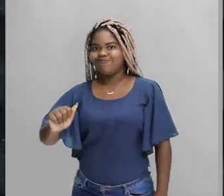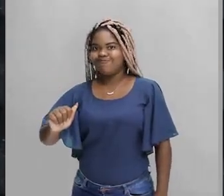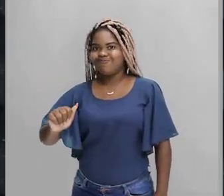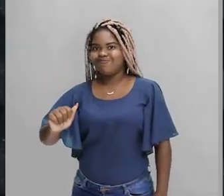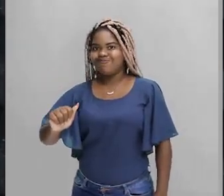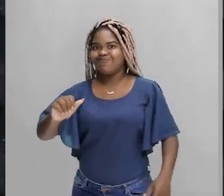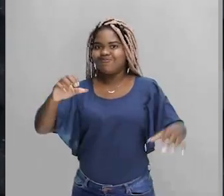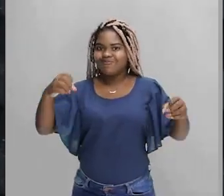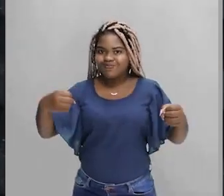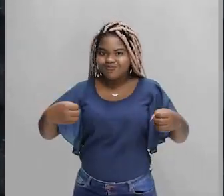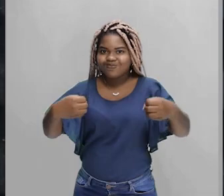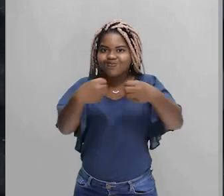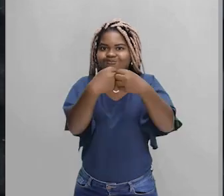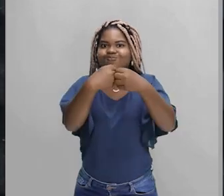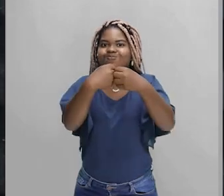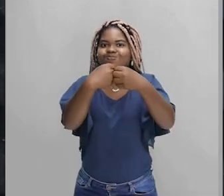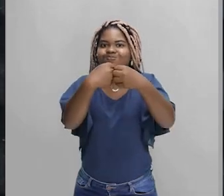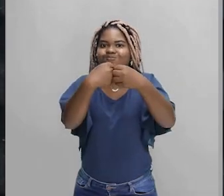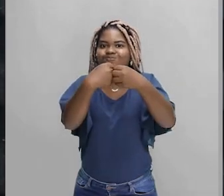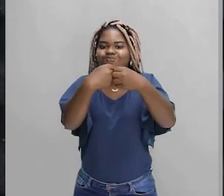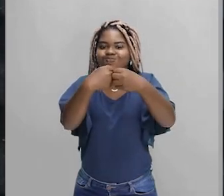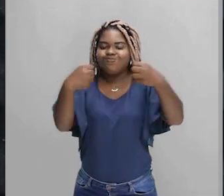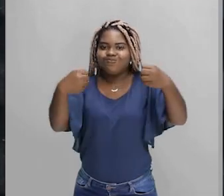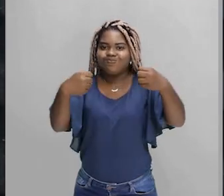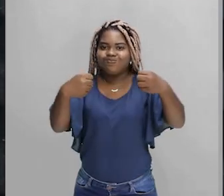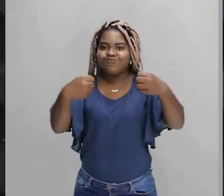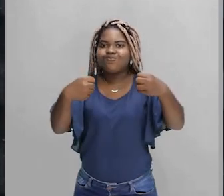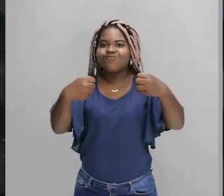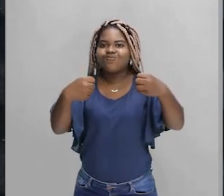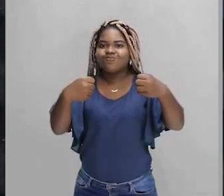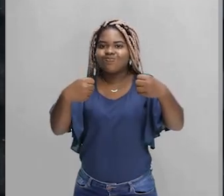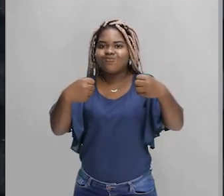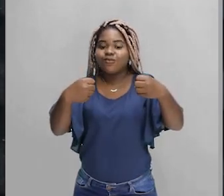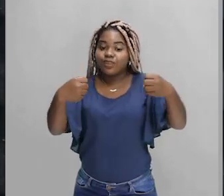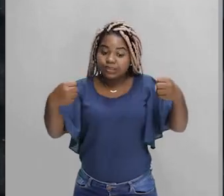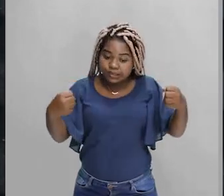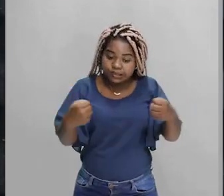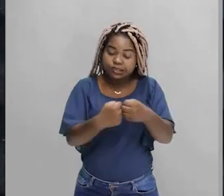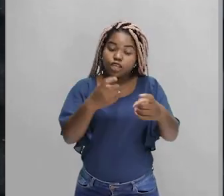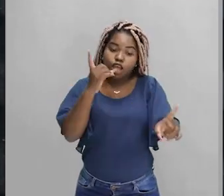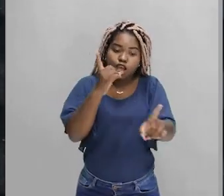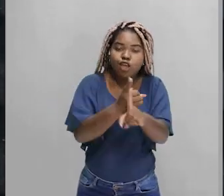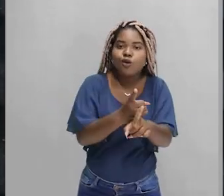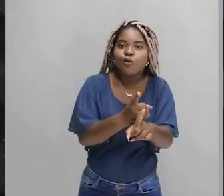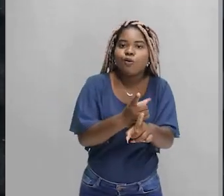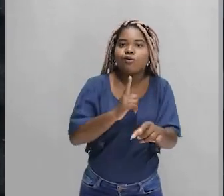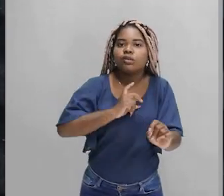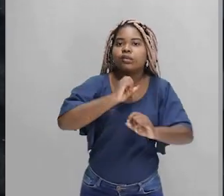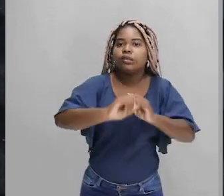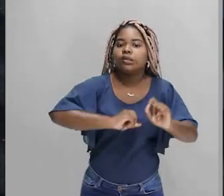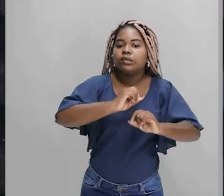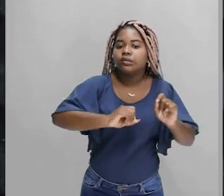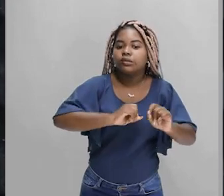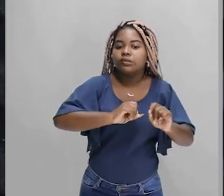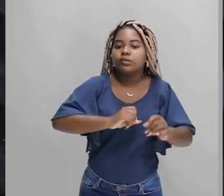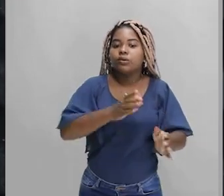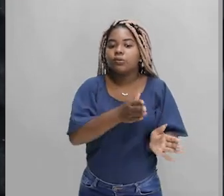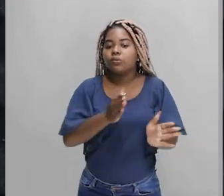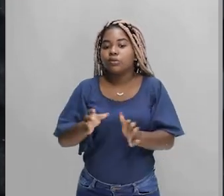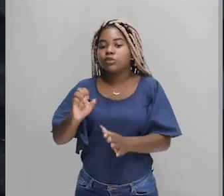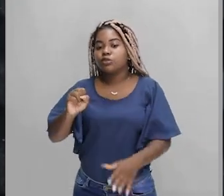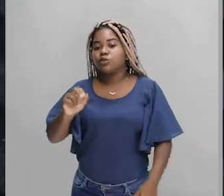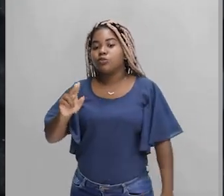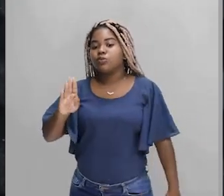lembra que a gente já falou sobre isso, né? Limites convergentes, quando as placas se encontram, há o processo chamado